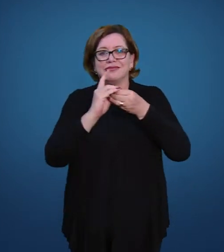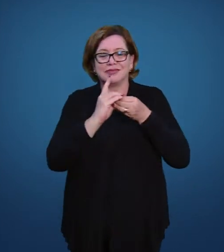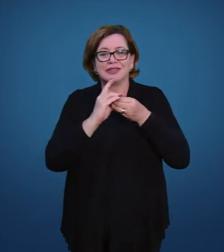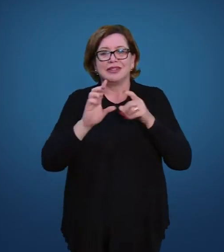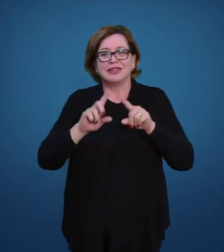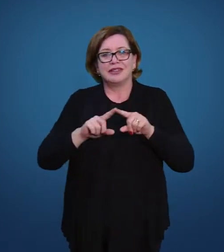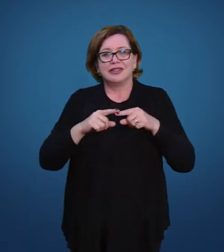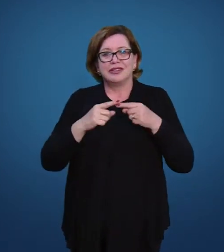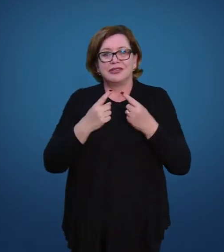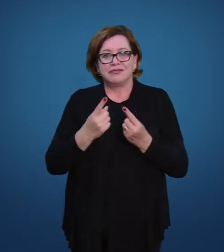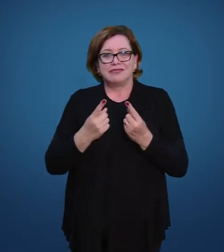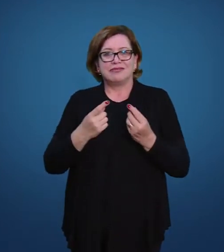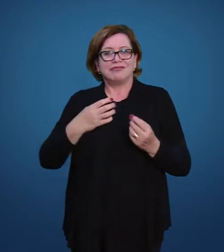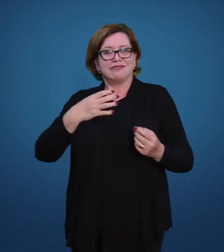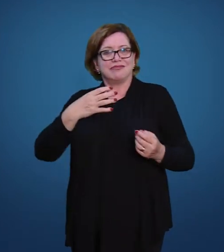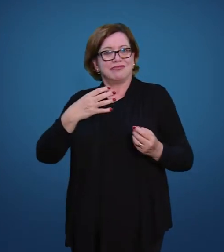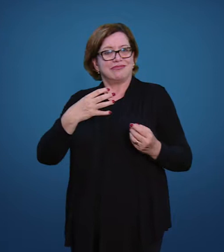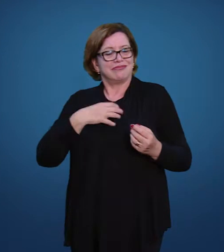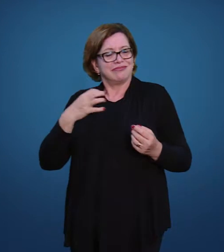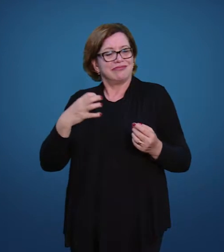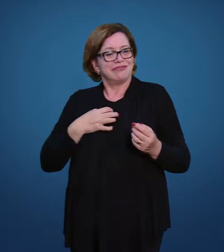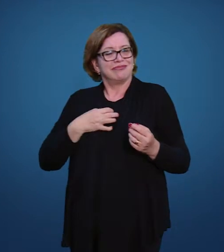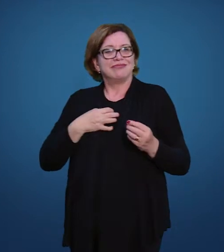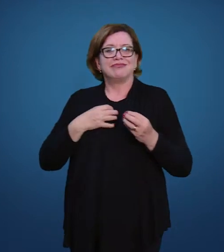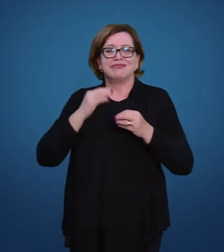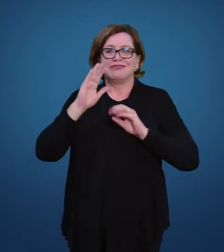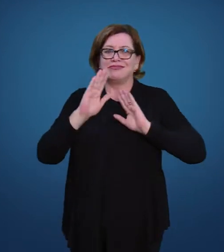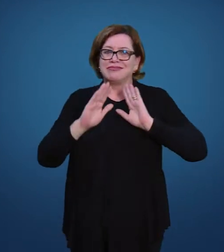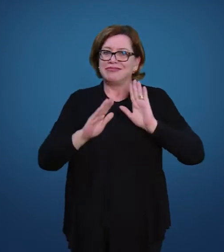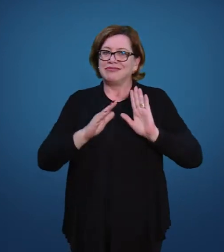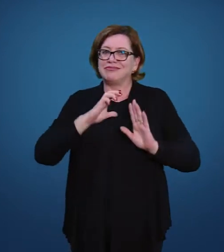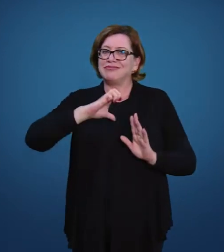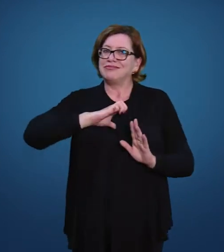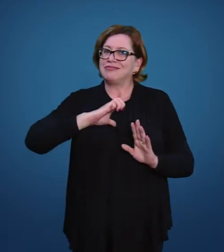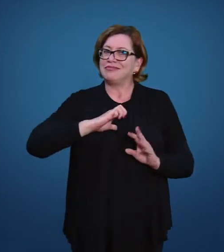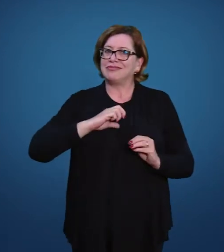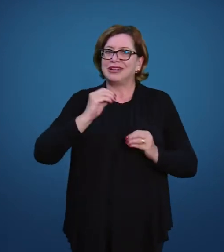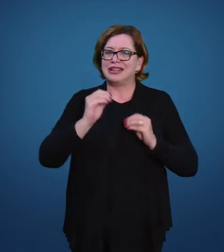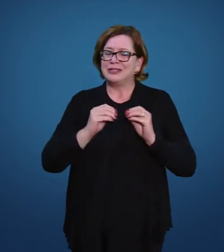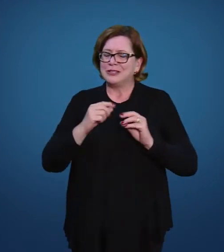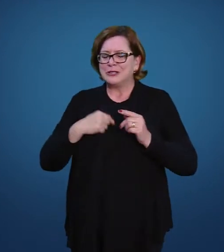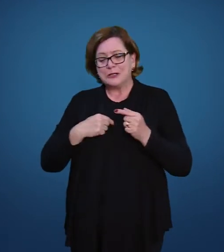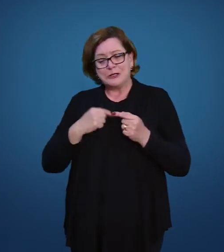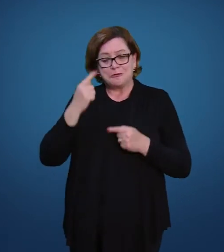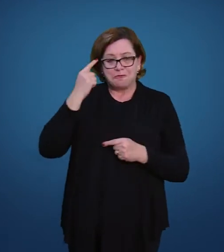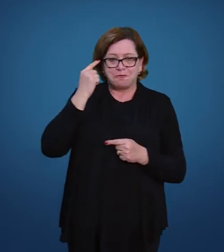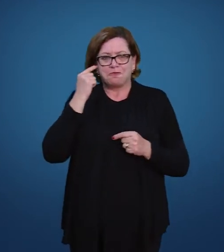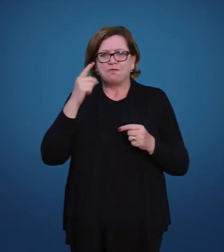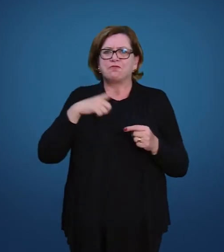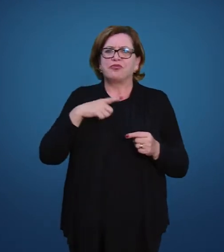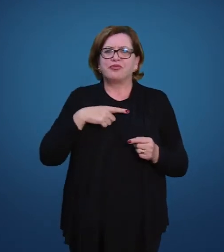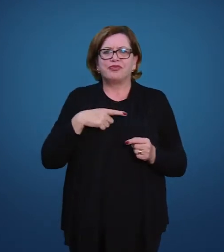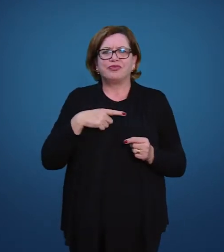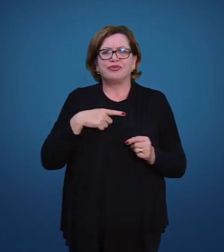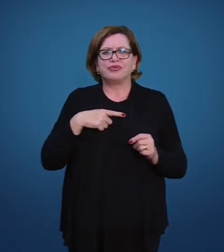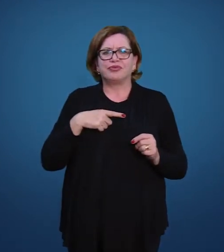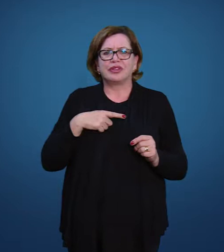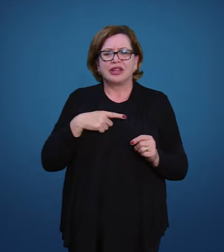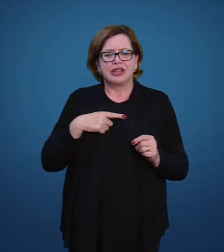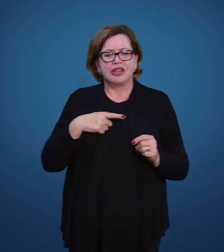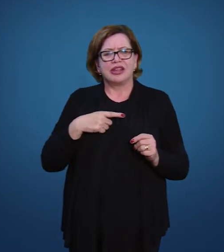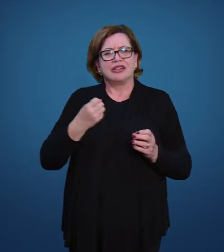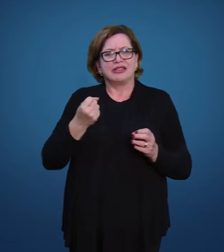as nossas condutas éticas são extremamente questionáveis. Então, enquanto não houver